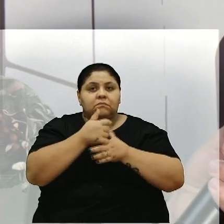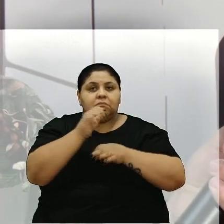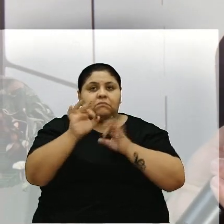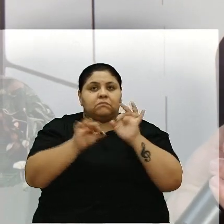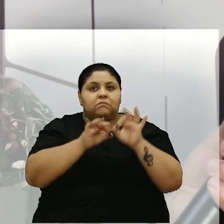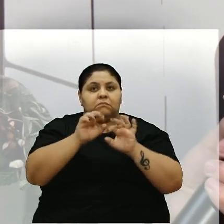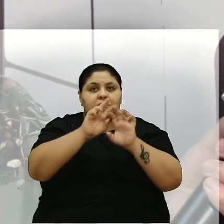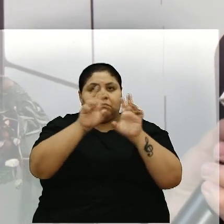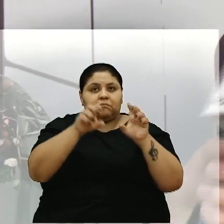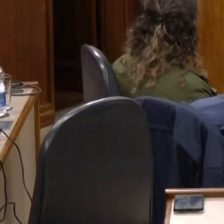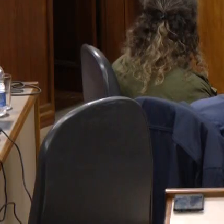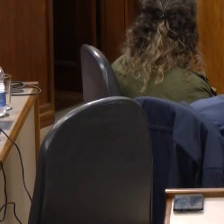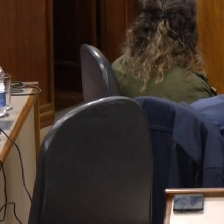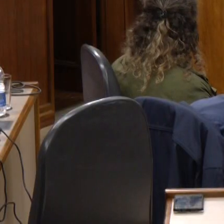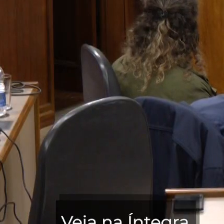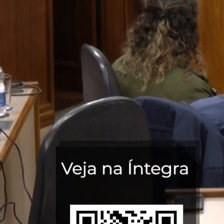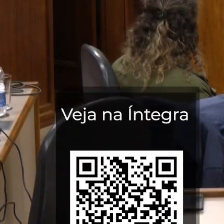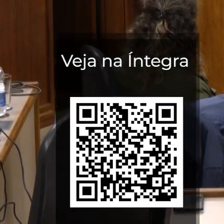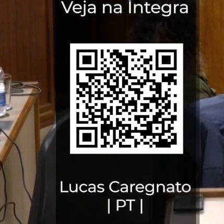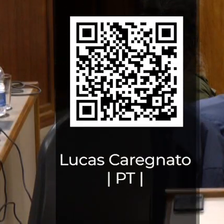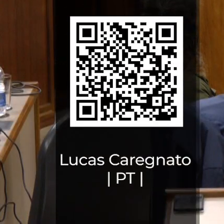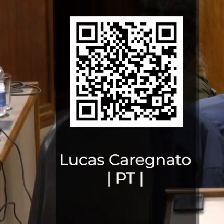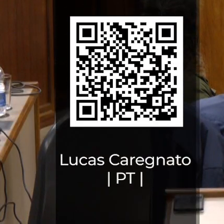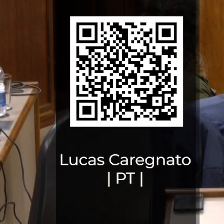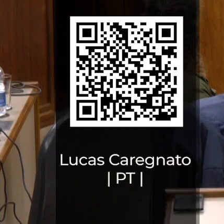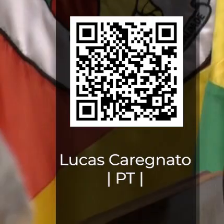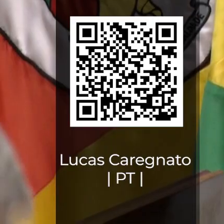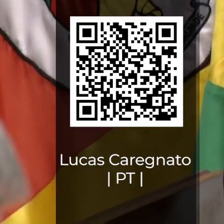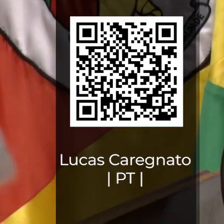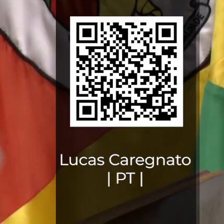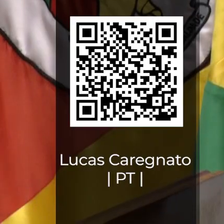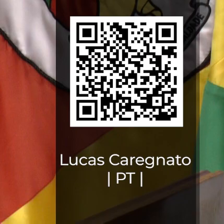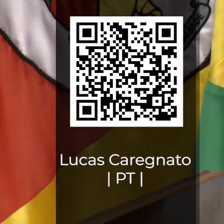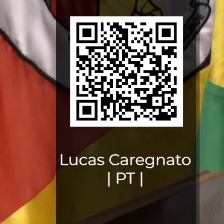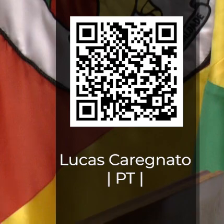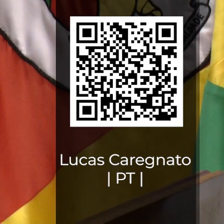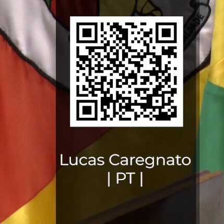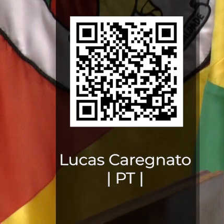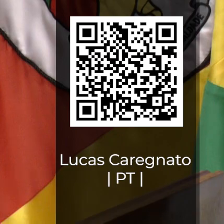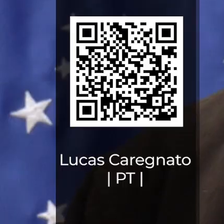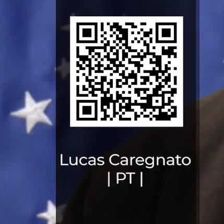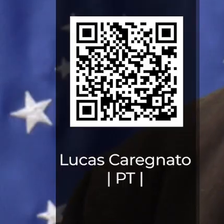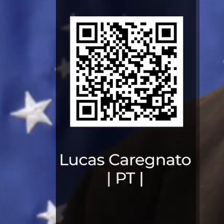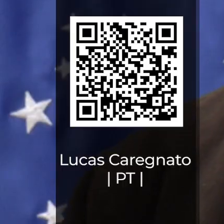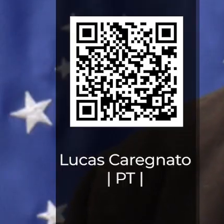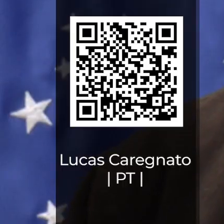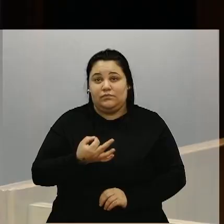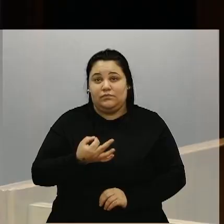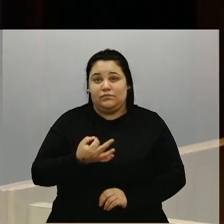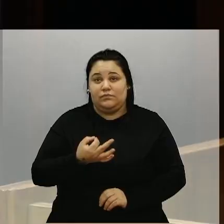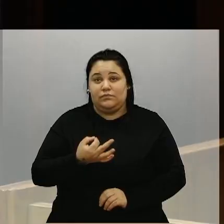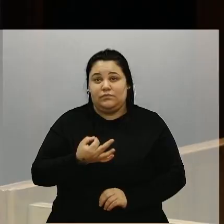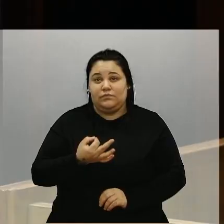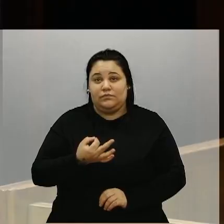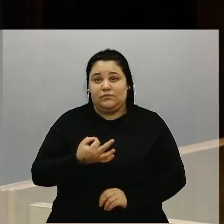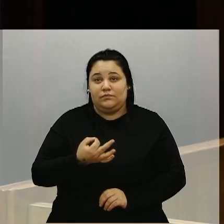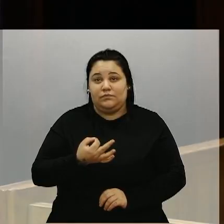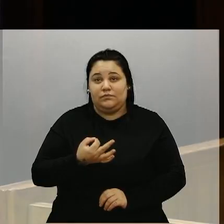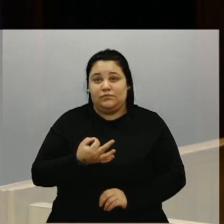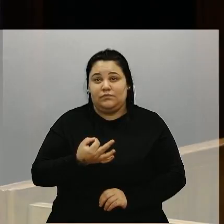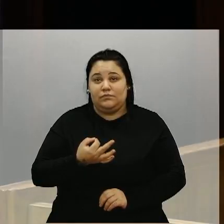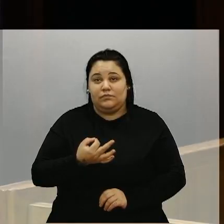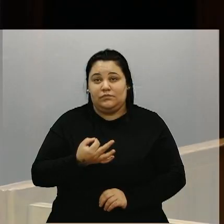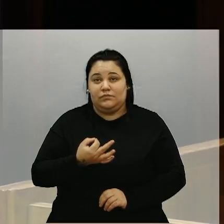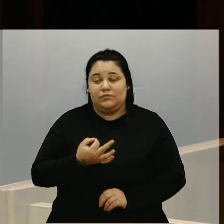este assunto educacional. Lucas Carinhato encerrou abordando sobre os problemas enfrentados na saúde pública do município. A Secretaria da